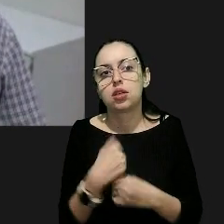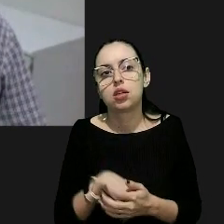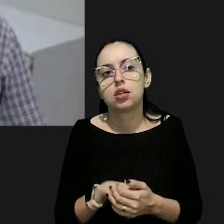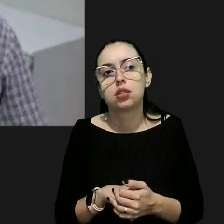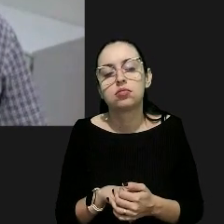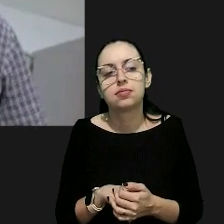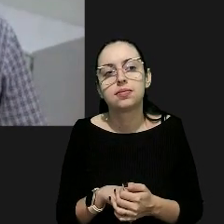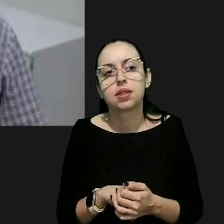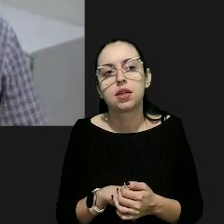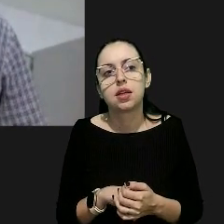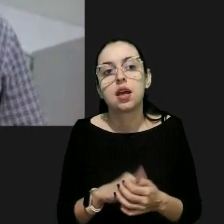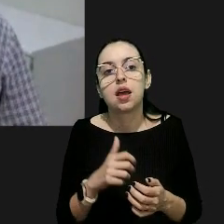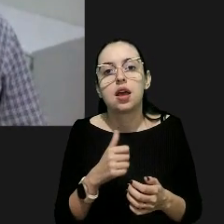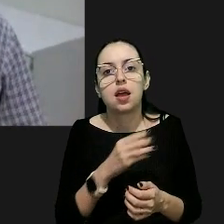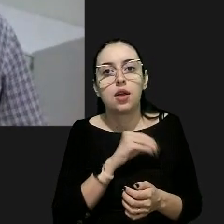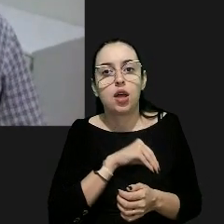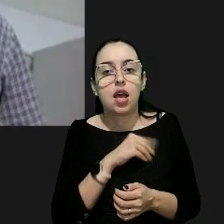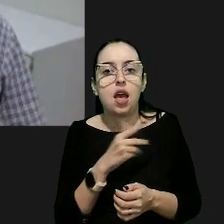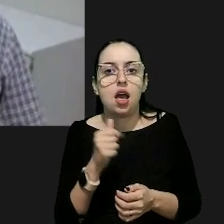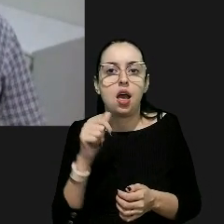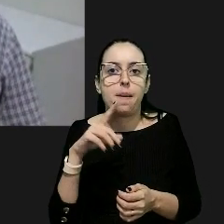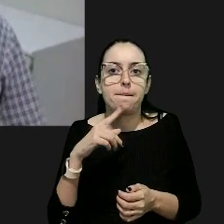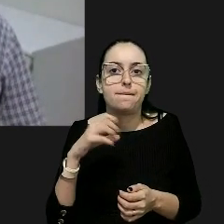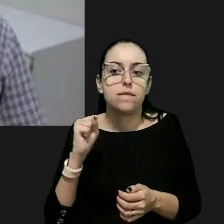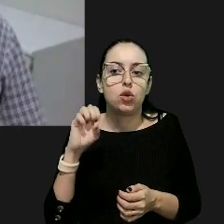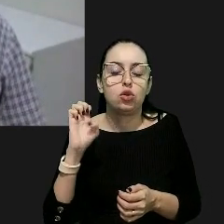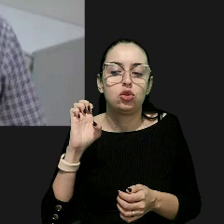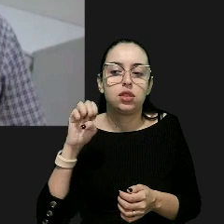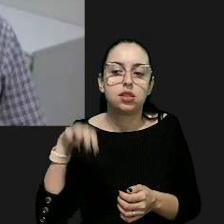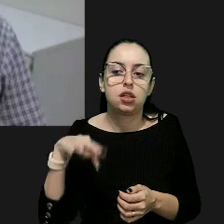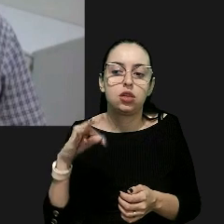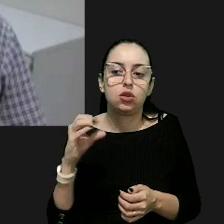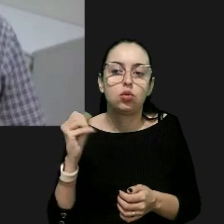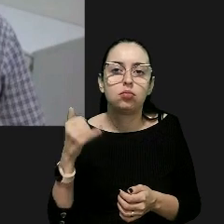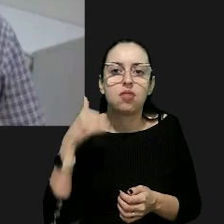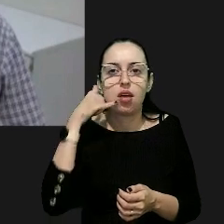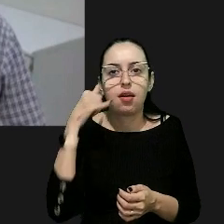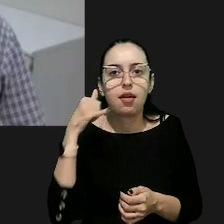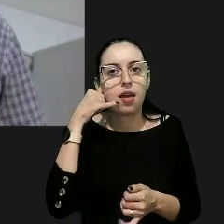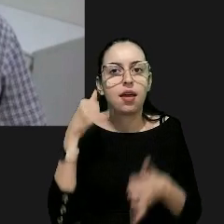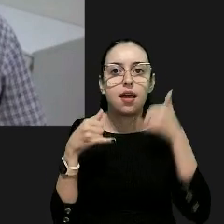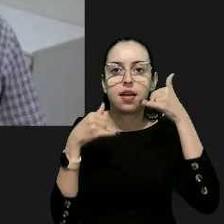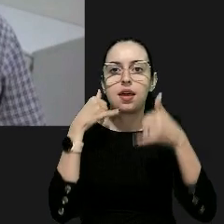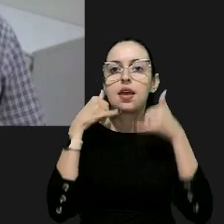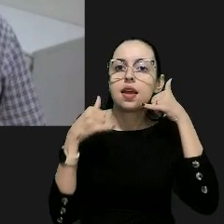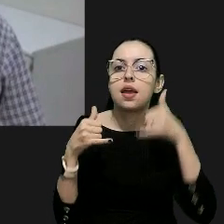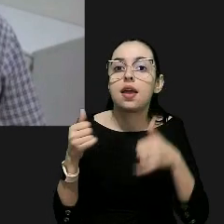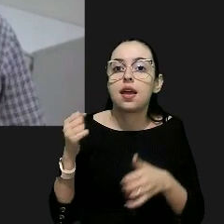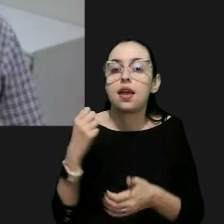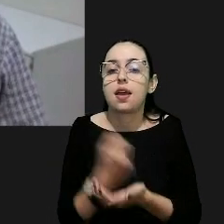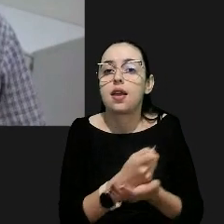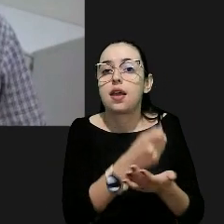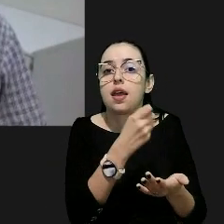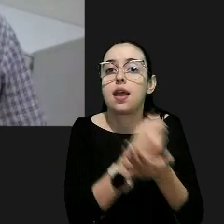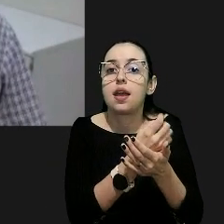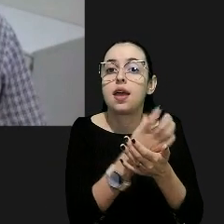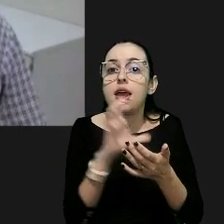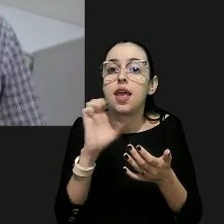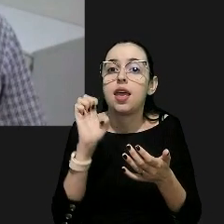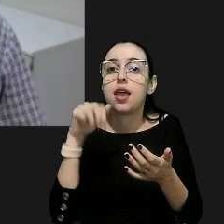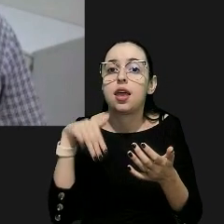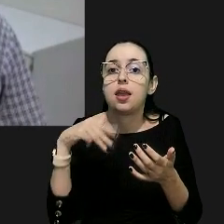A minha ajudante lá de casa, ela se aposentou, ela disse que no dia seguinte, o telefone dela enchendo de gente oferecendo